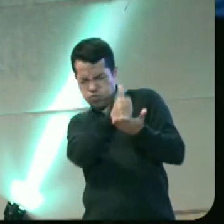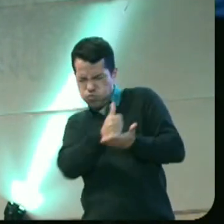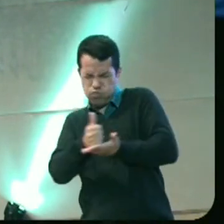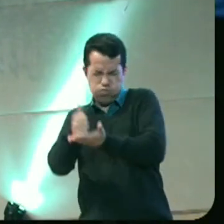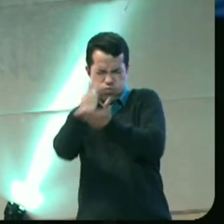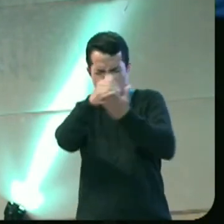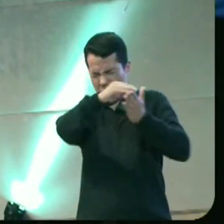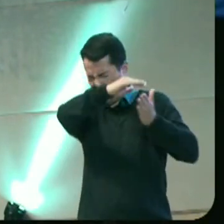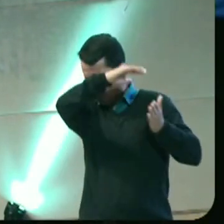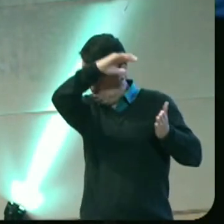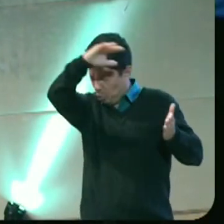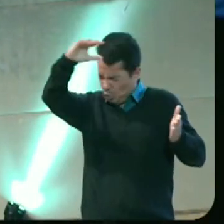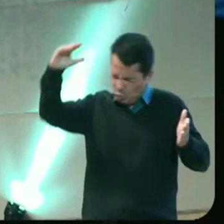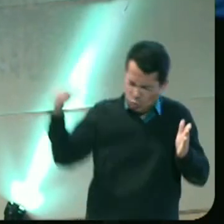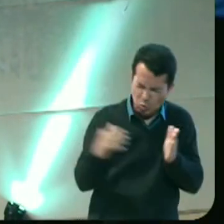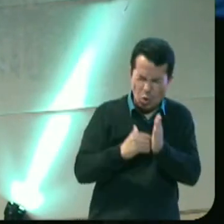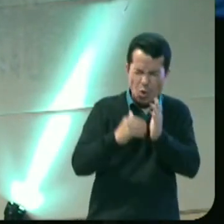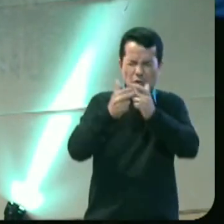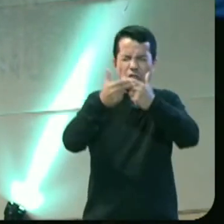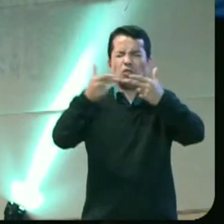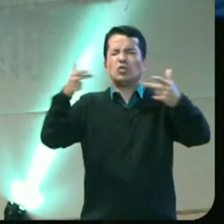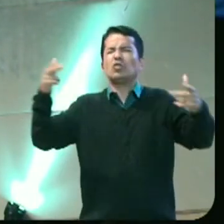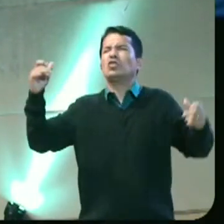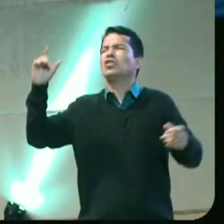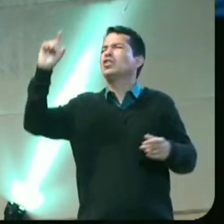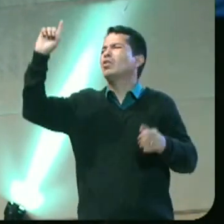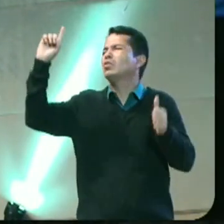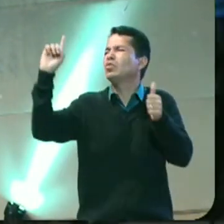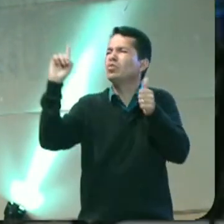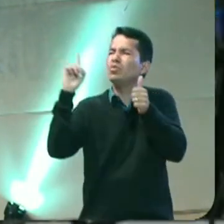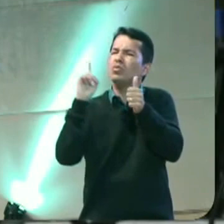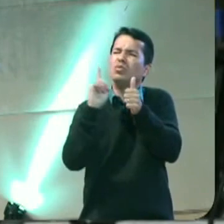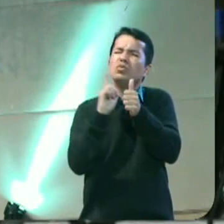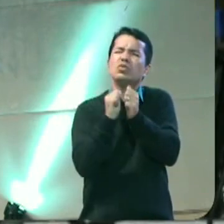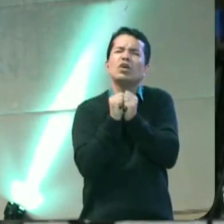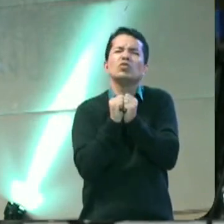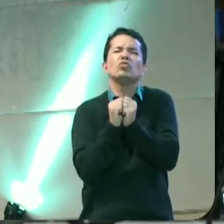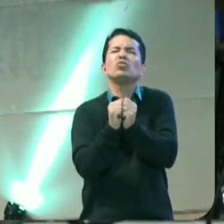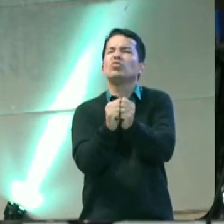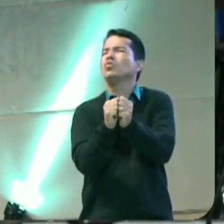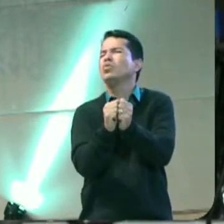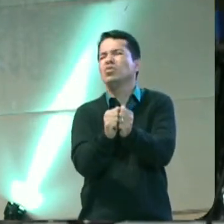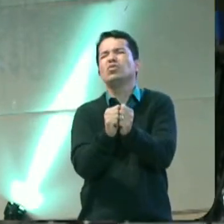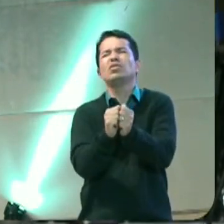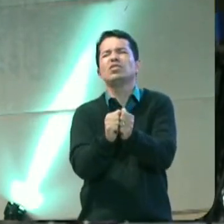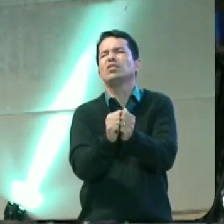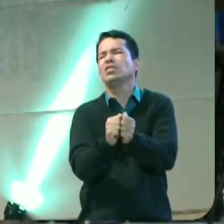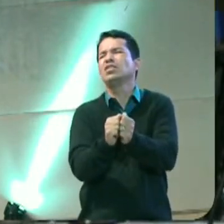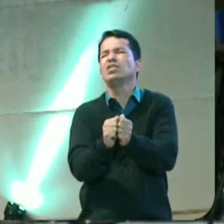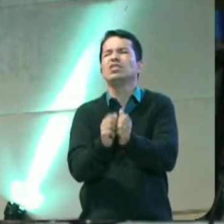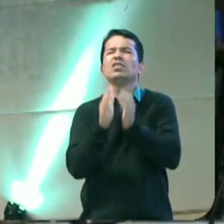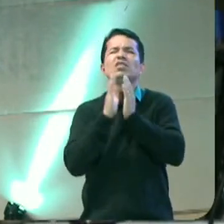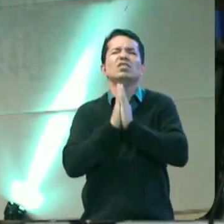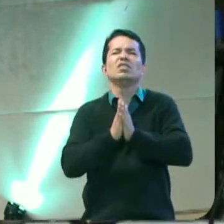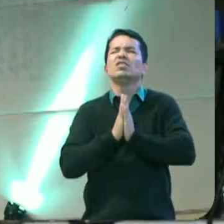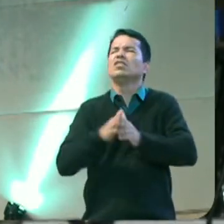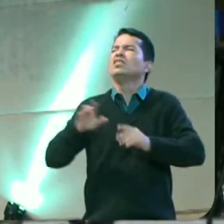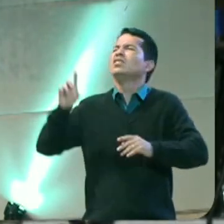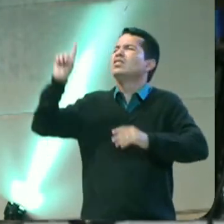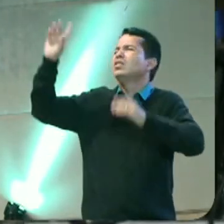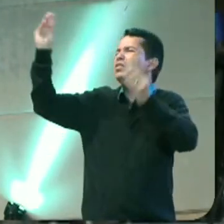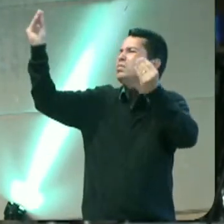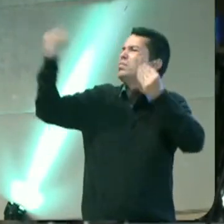toda e qualquer circunstância, está conosco. Deus, nos dá essa esperança, nos dá